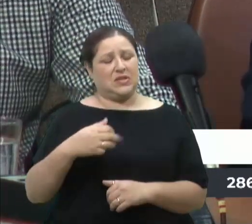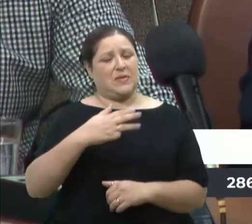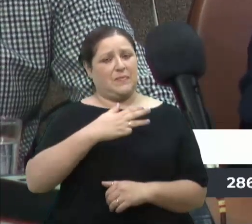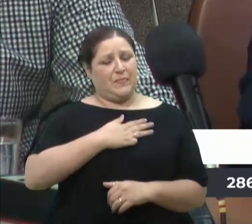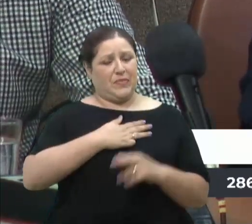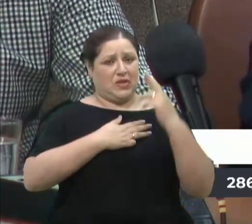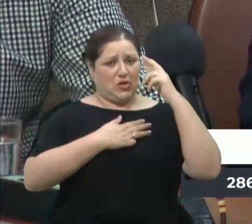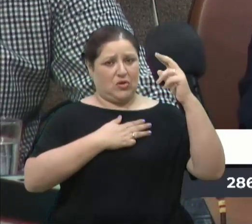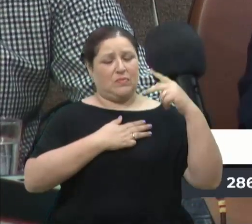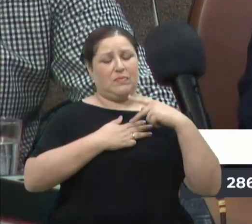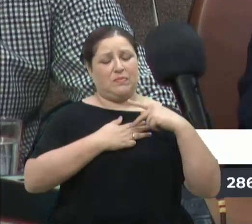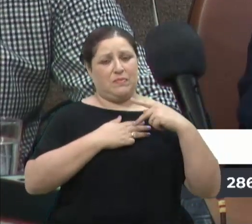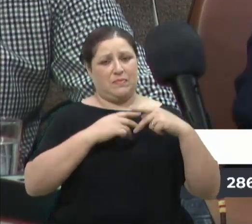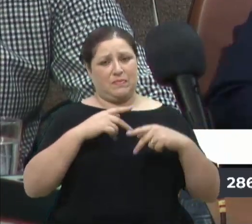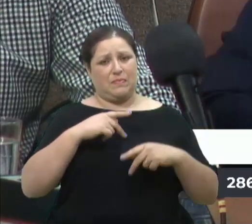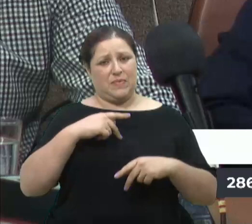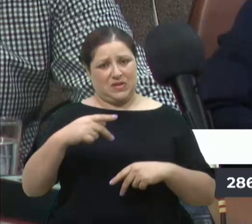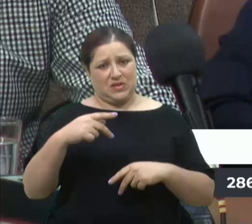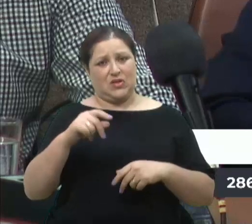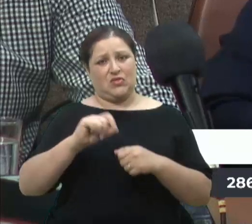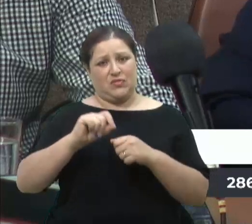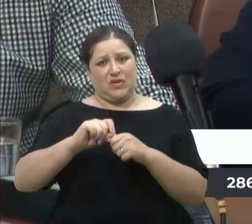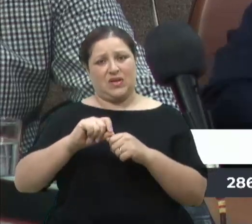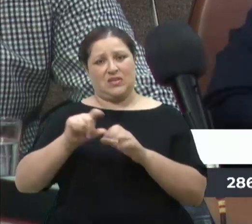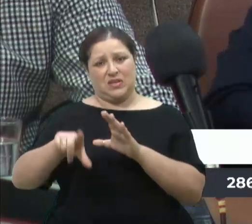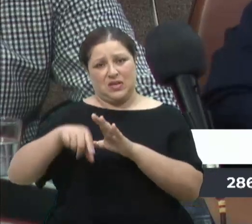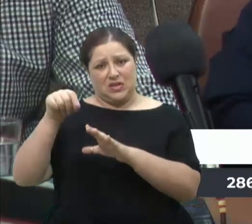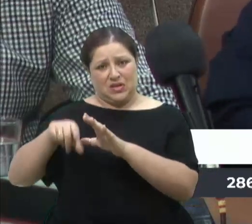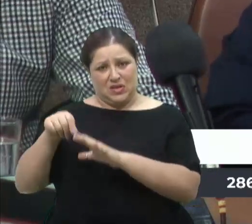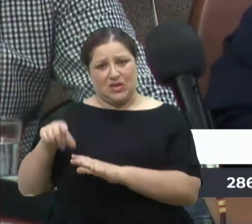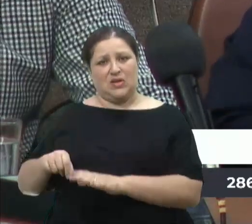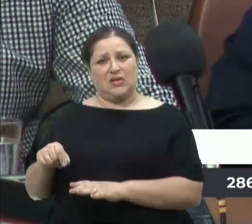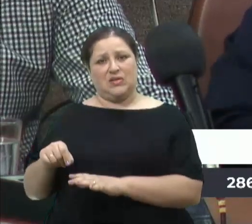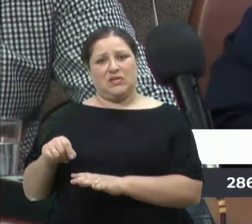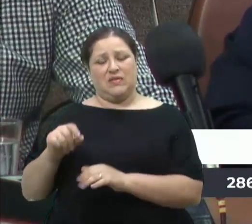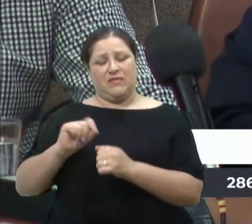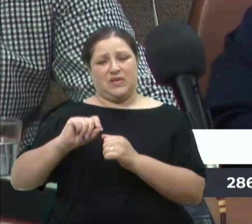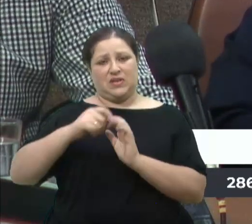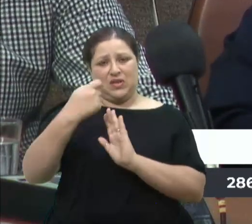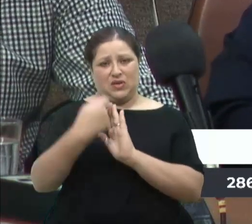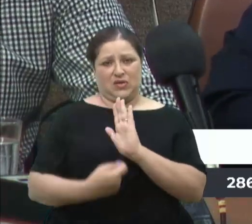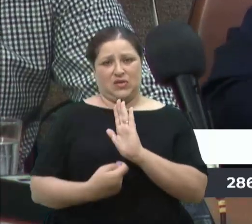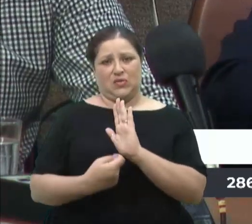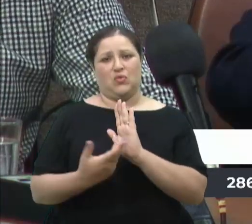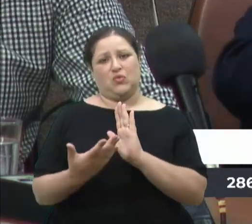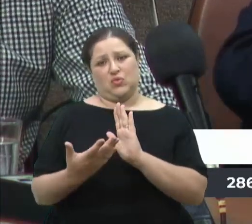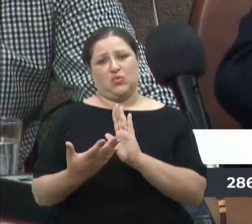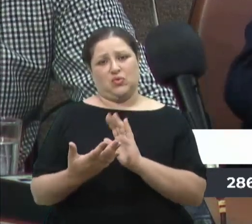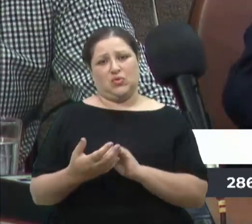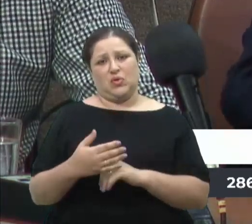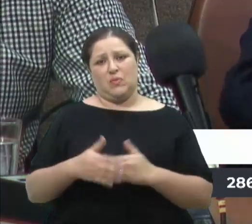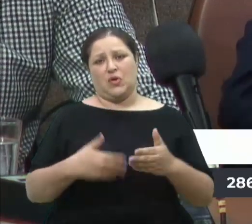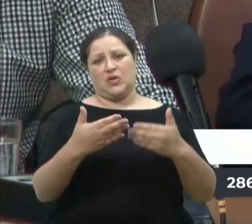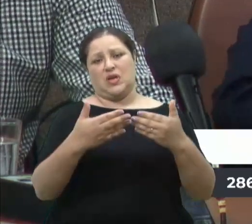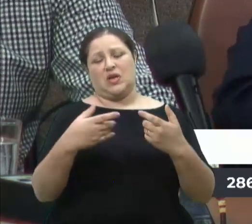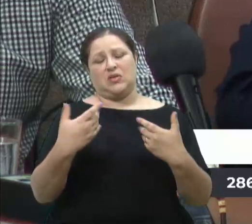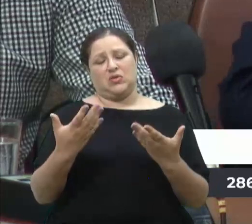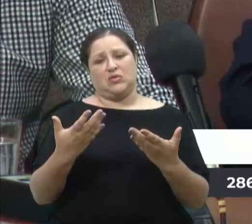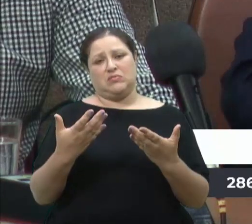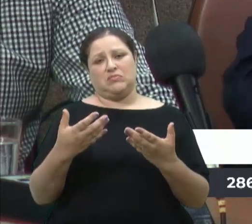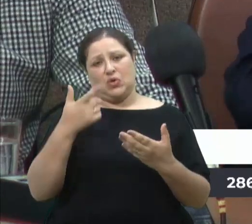faça um processo seletivo como eu fiz um novo para entrar no novo tive que fazer um processo seletivo ou seja qualificar